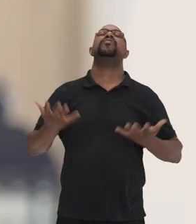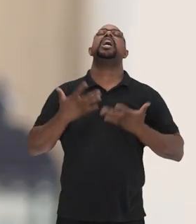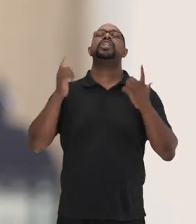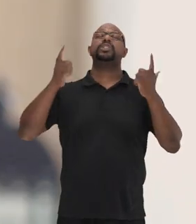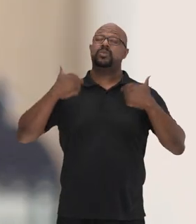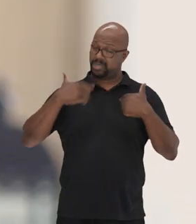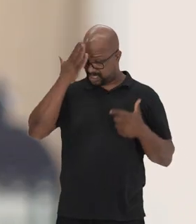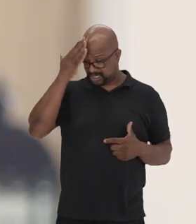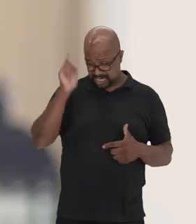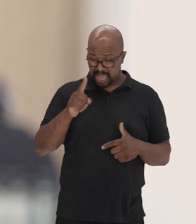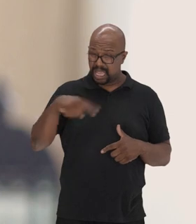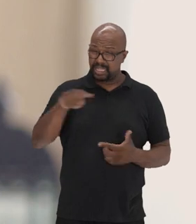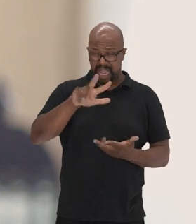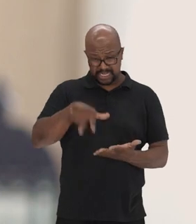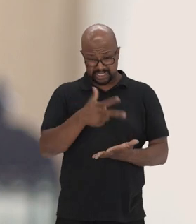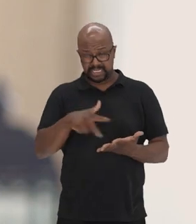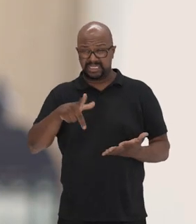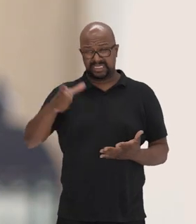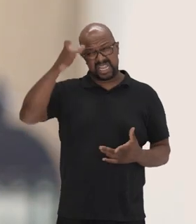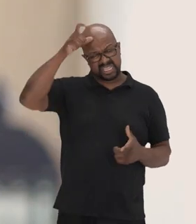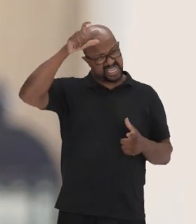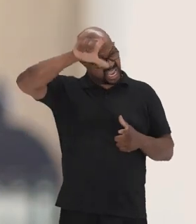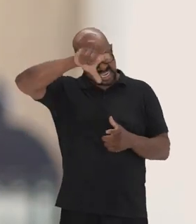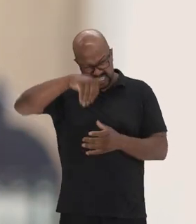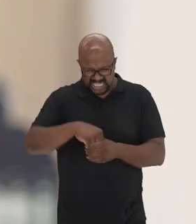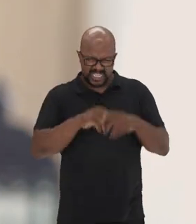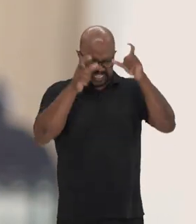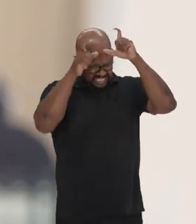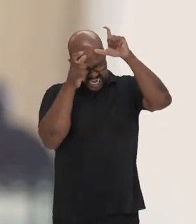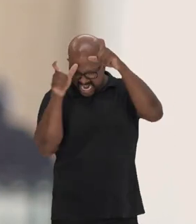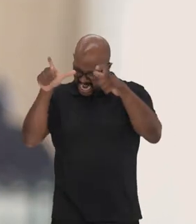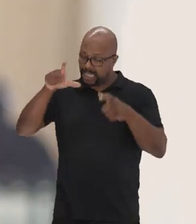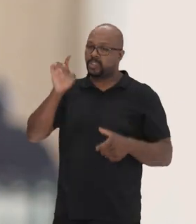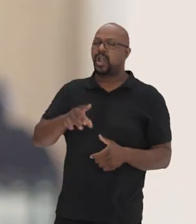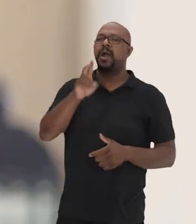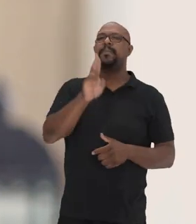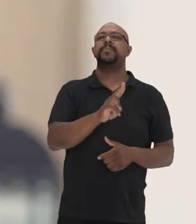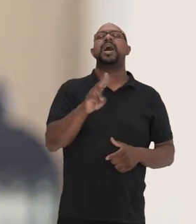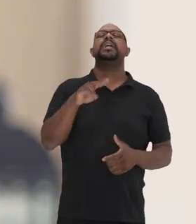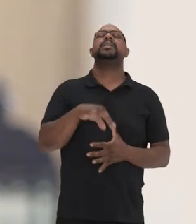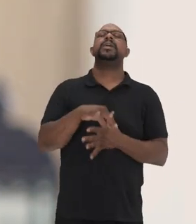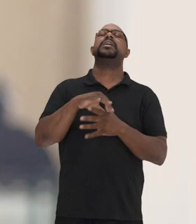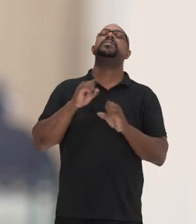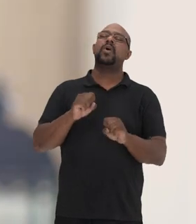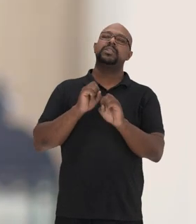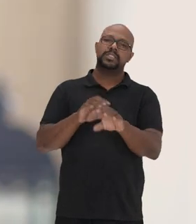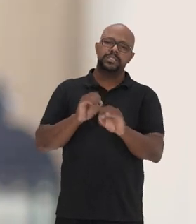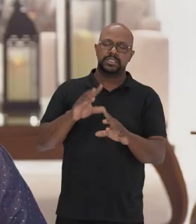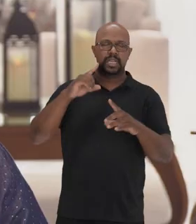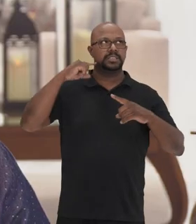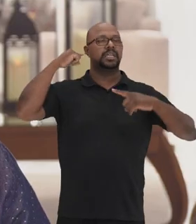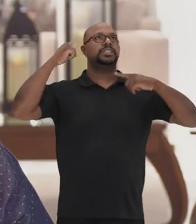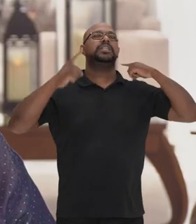o que sei é quem Tais danças Satanás anda metido e que só tal Padre mestre pode ensinar Tais